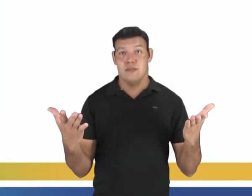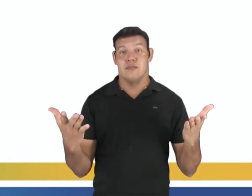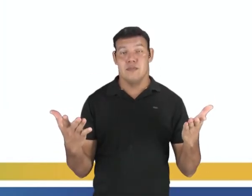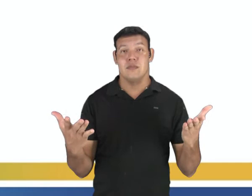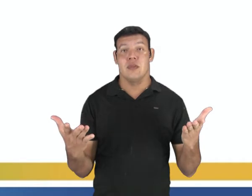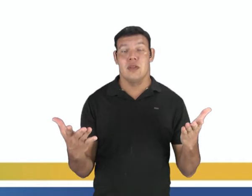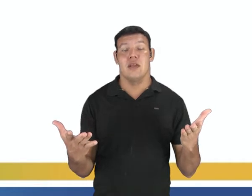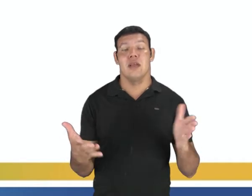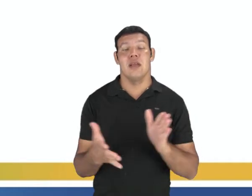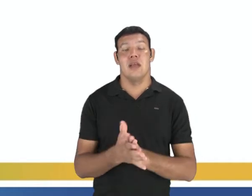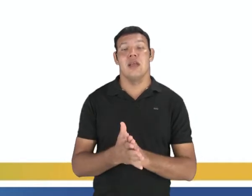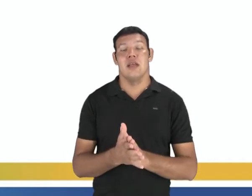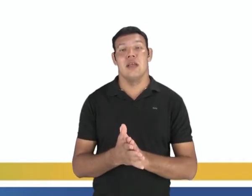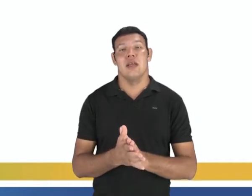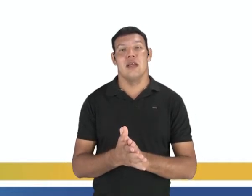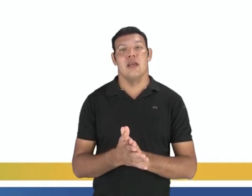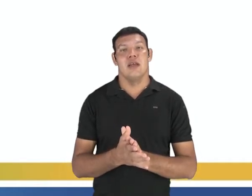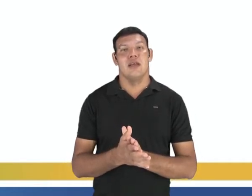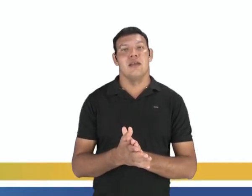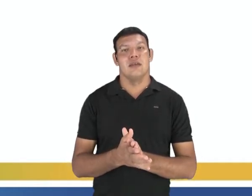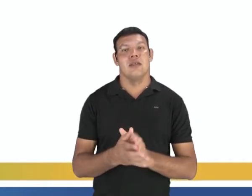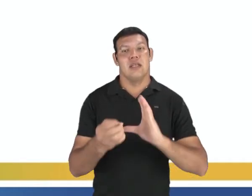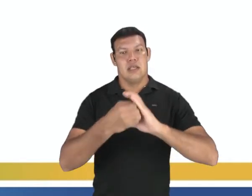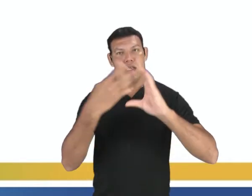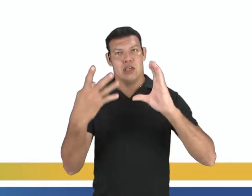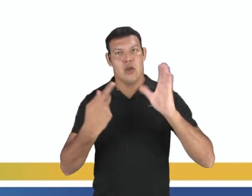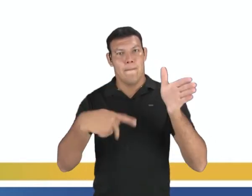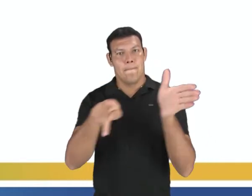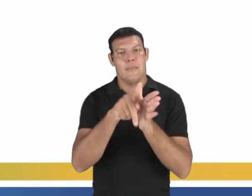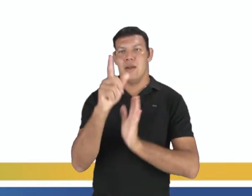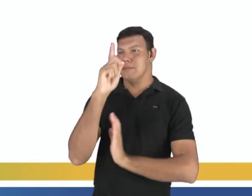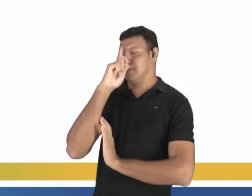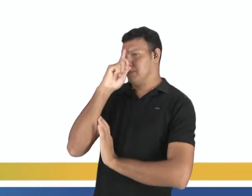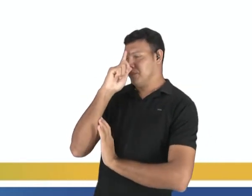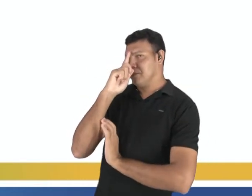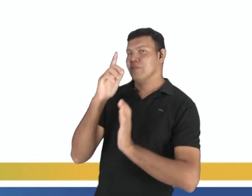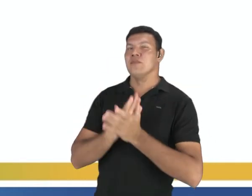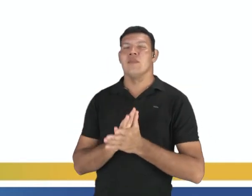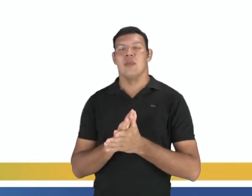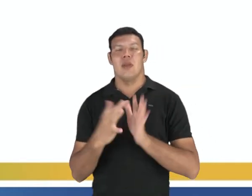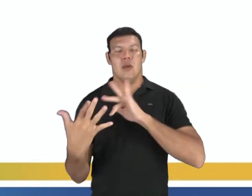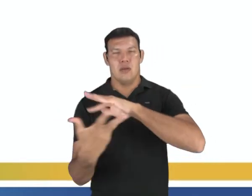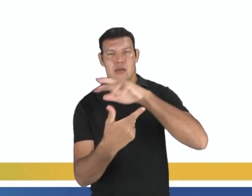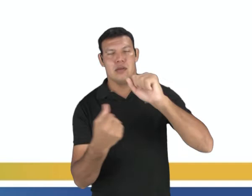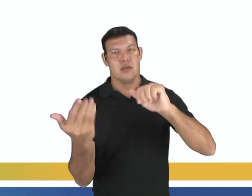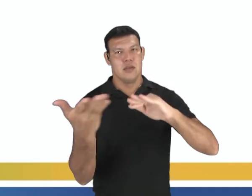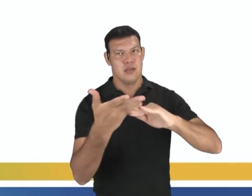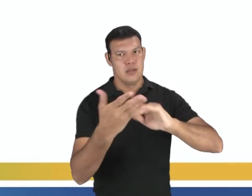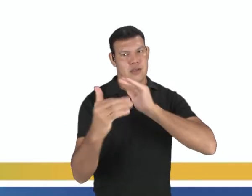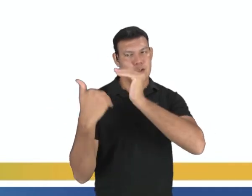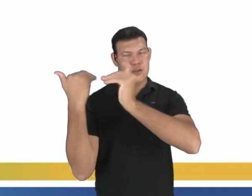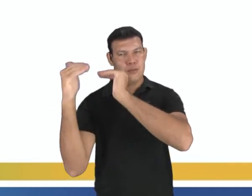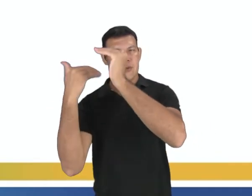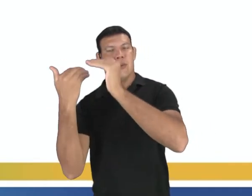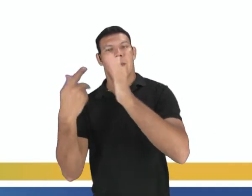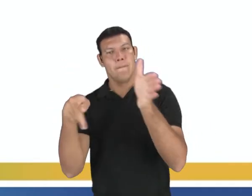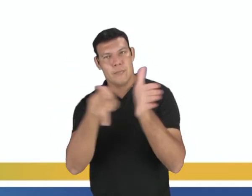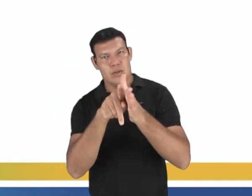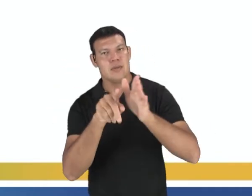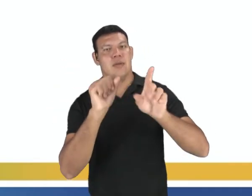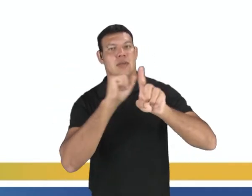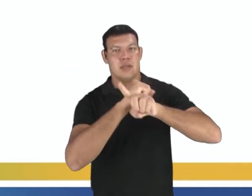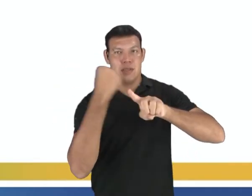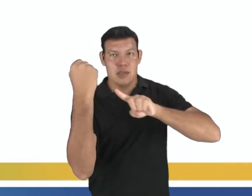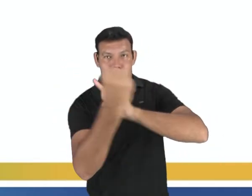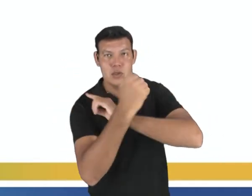para o legado, né, dos gregos antigos aí para todo o mundo contemporâneo, para todo o desenvolvimento aí das sociedades.